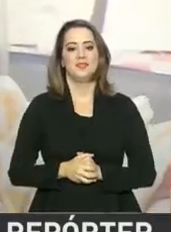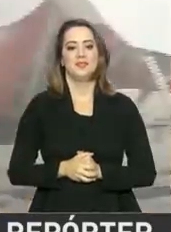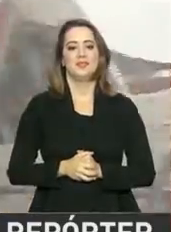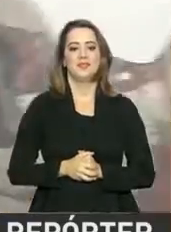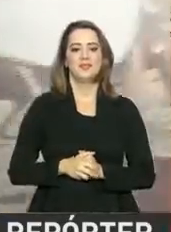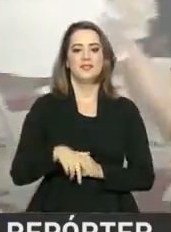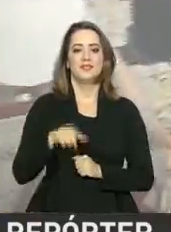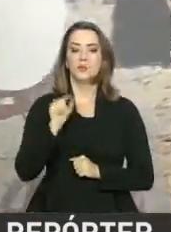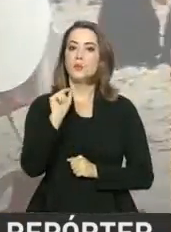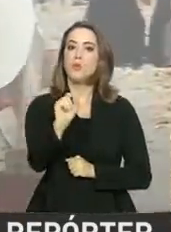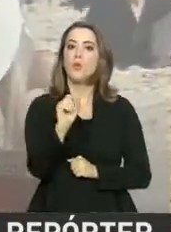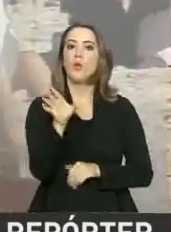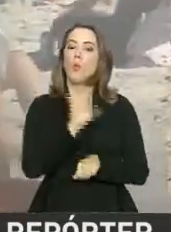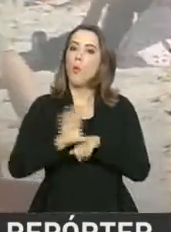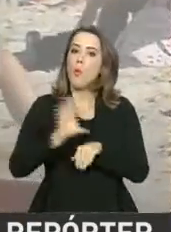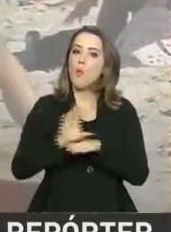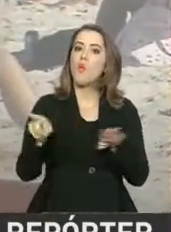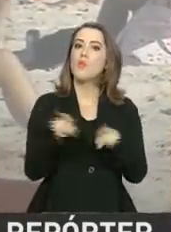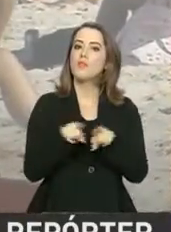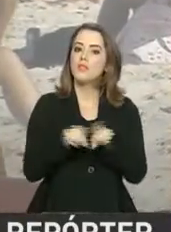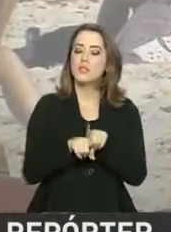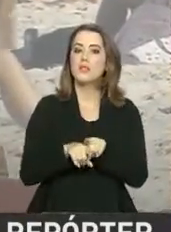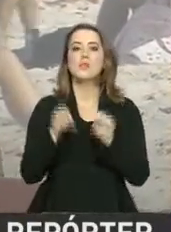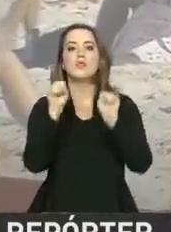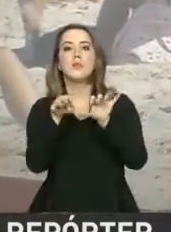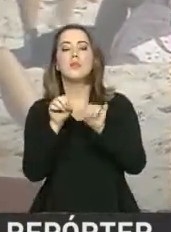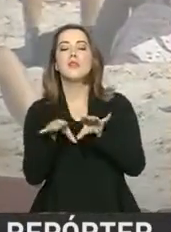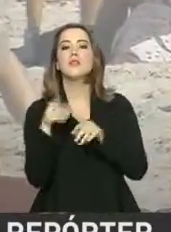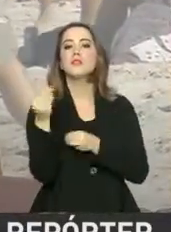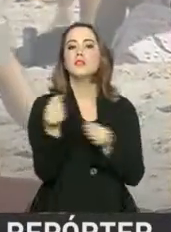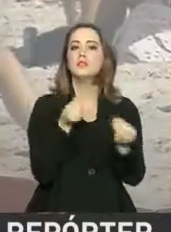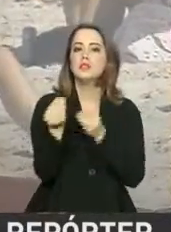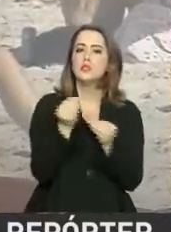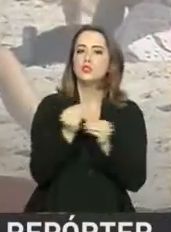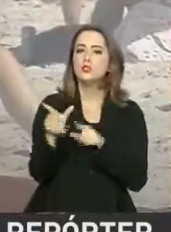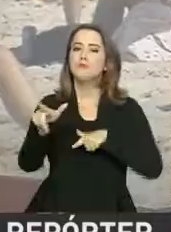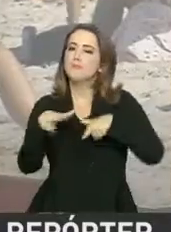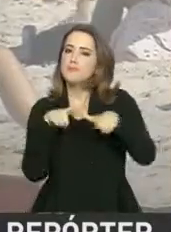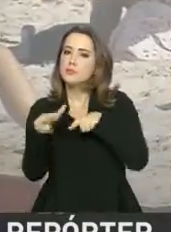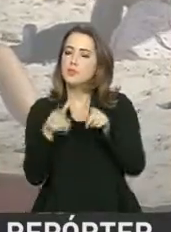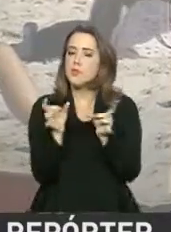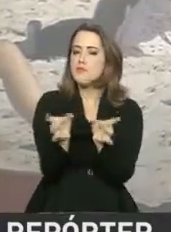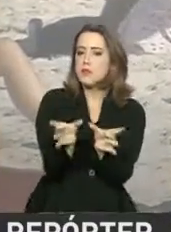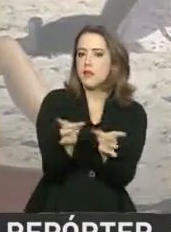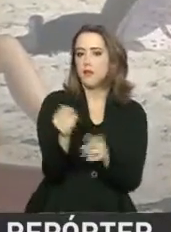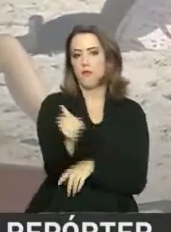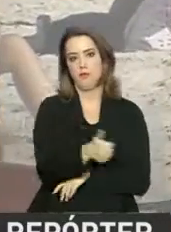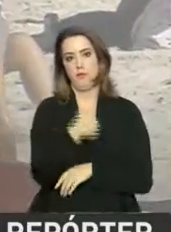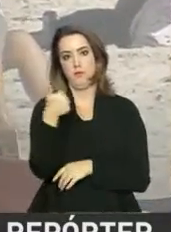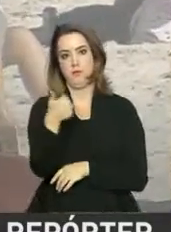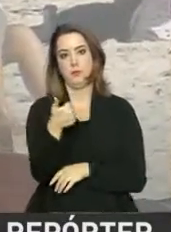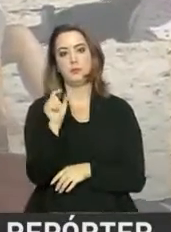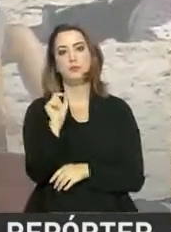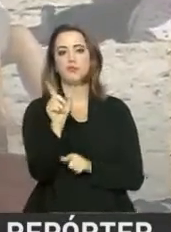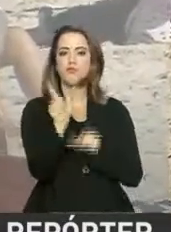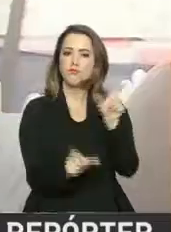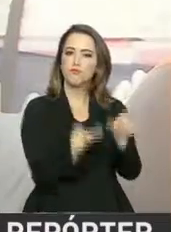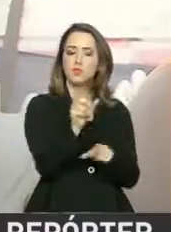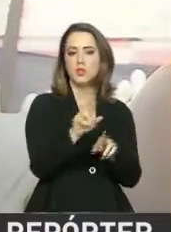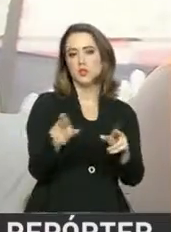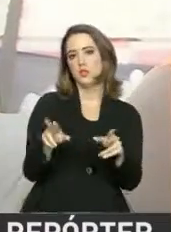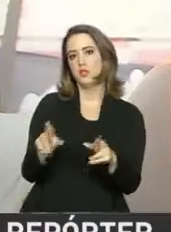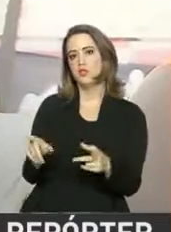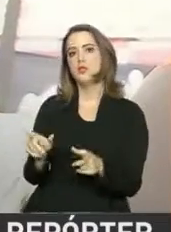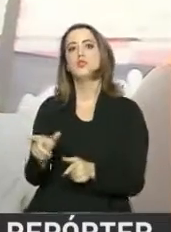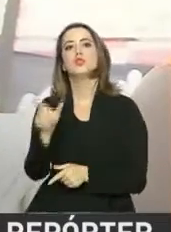umbrella? O curso também ensina maneiras de abordar os clientes para facilitar a venda e o respeito às diferenças culturais. Lidar